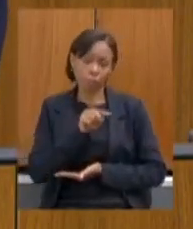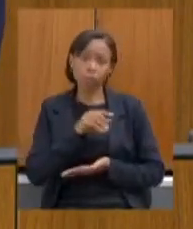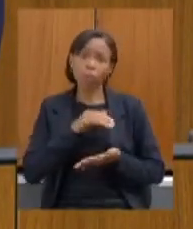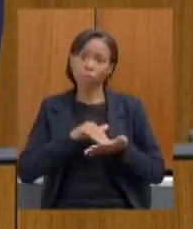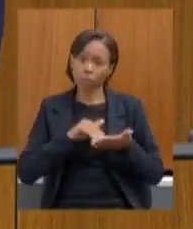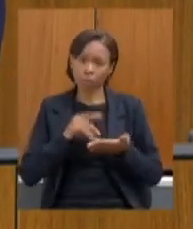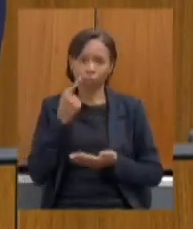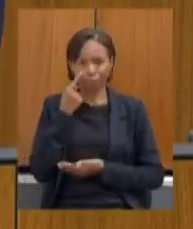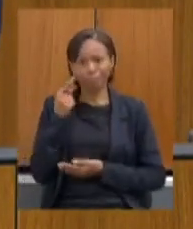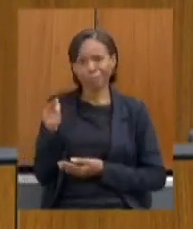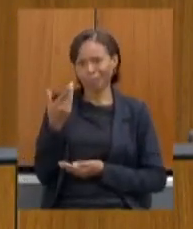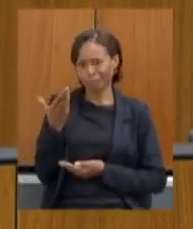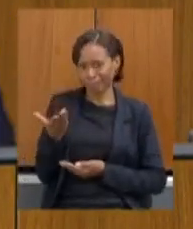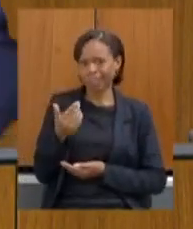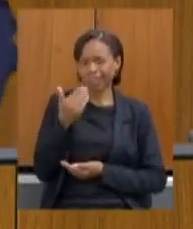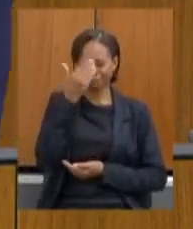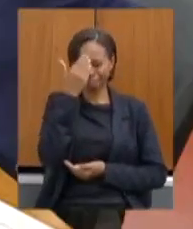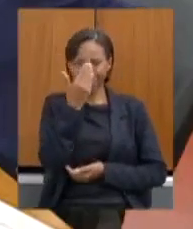na prática lá. Muito obrigado.